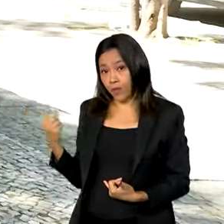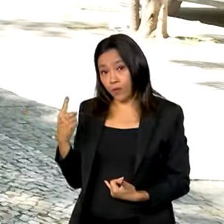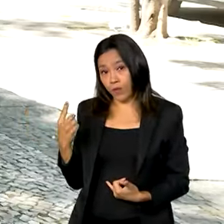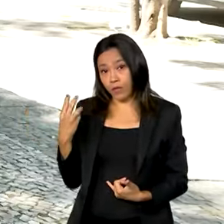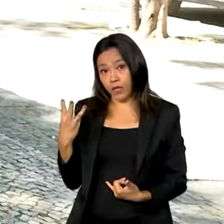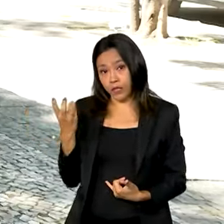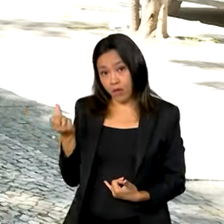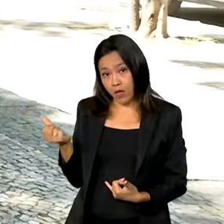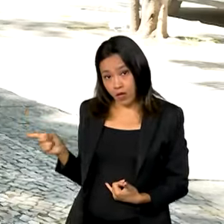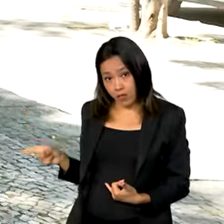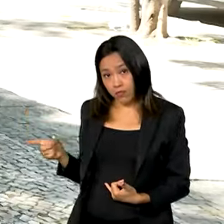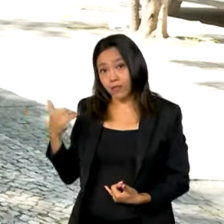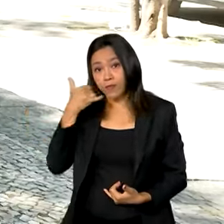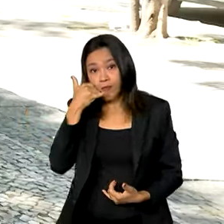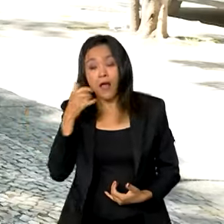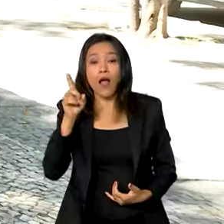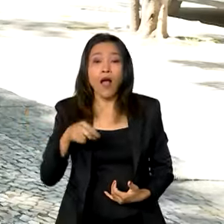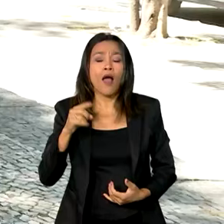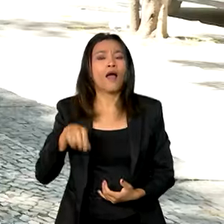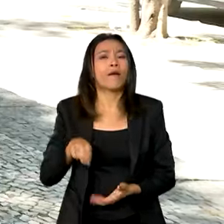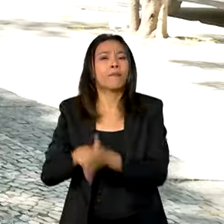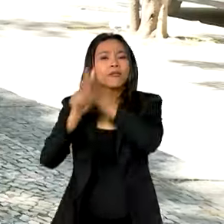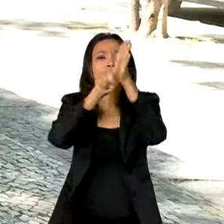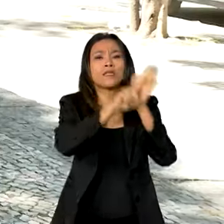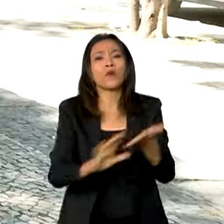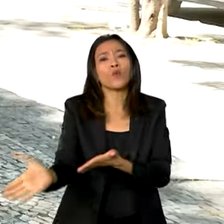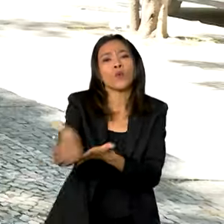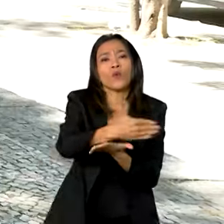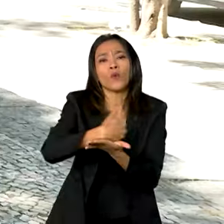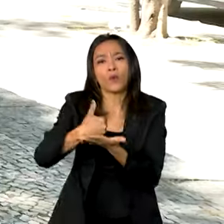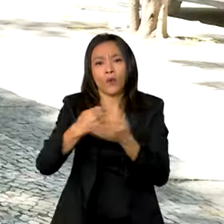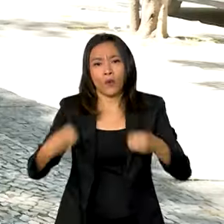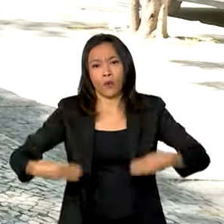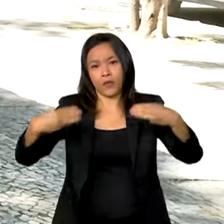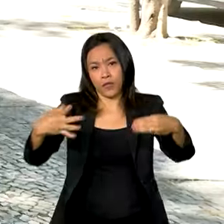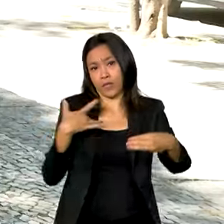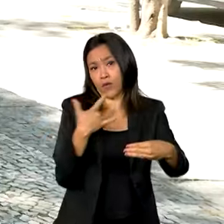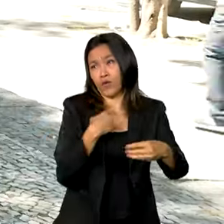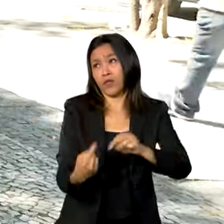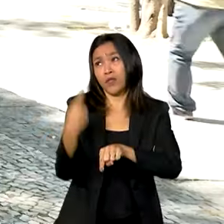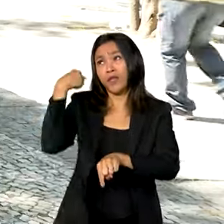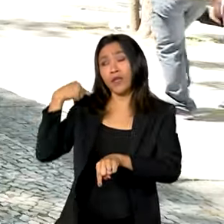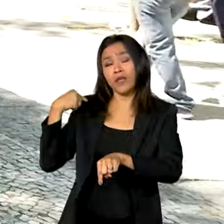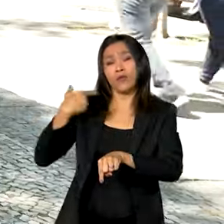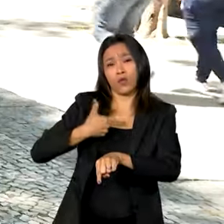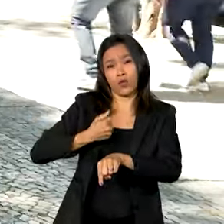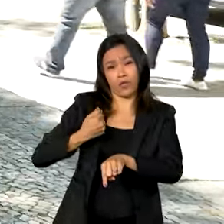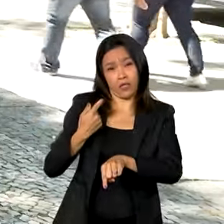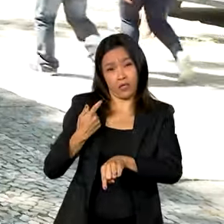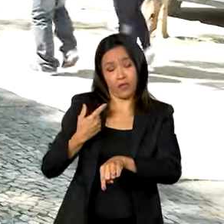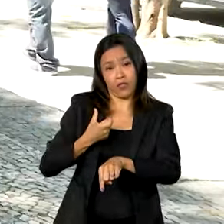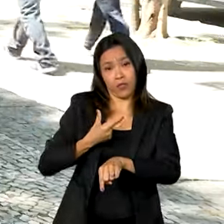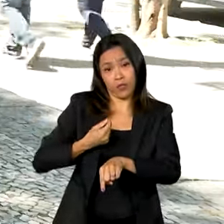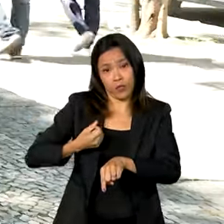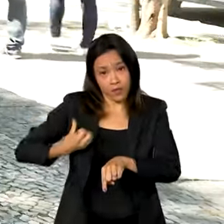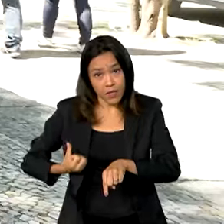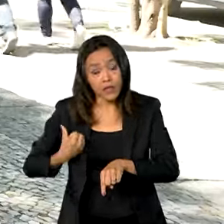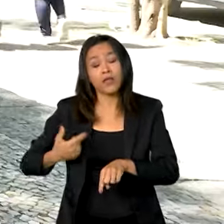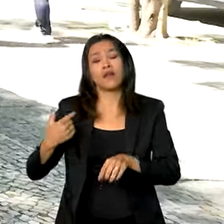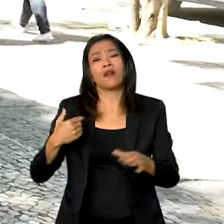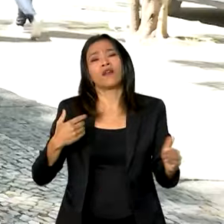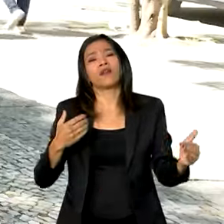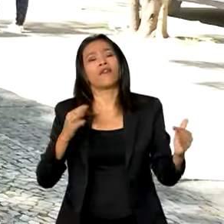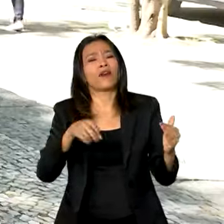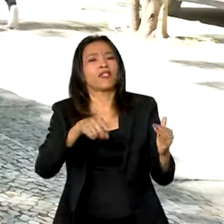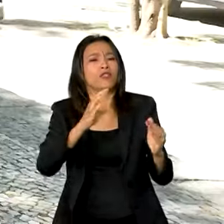é realizado pelo Ministério da Saúde desde 2006 e, para esta edição, a coleta de dados começou em outubro e deve durar